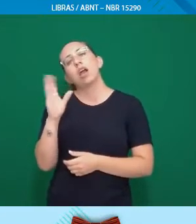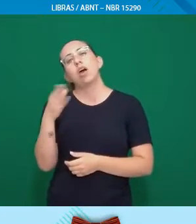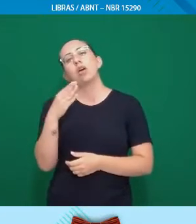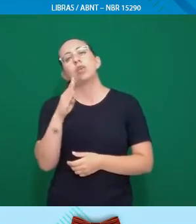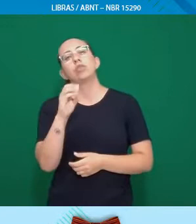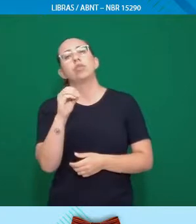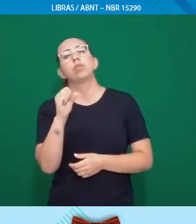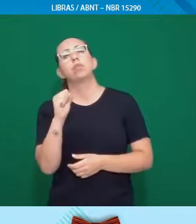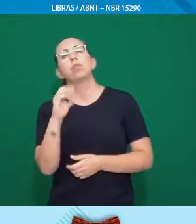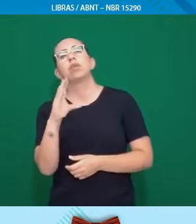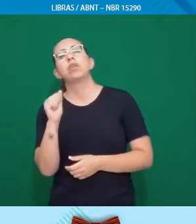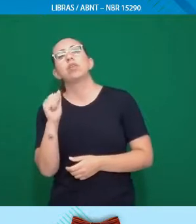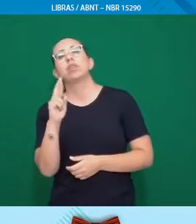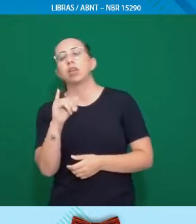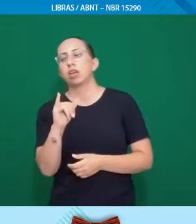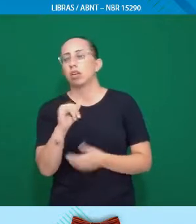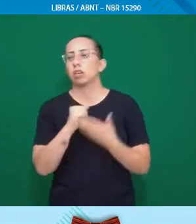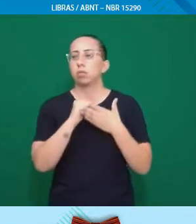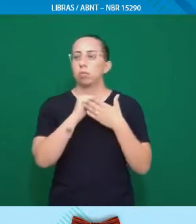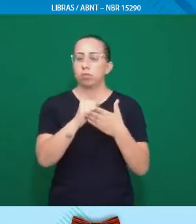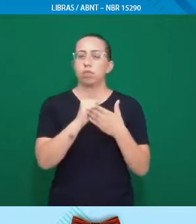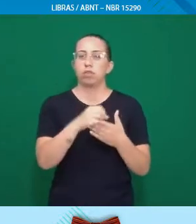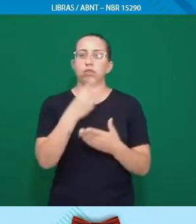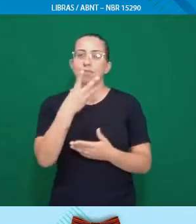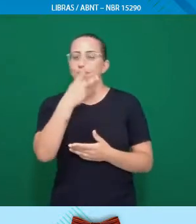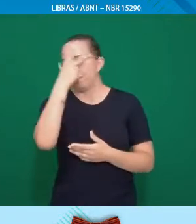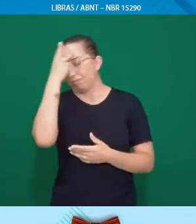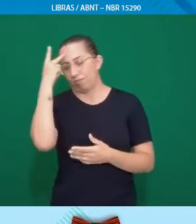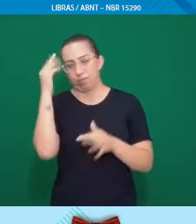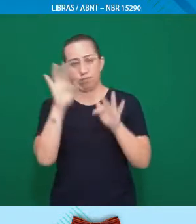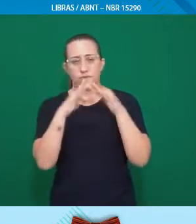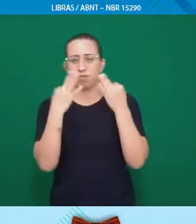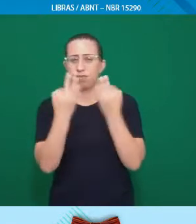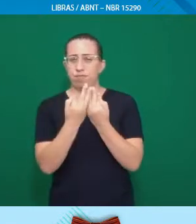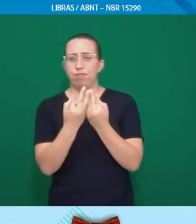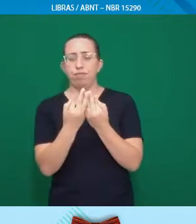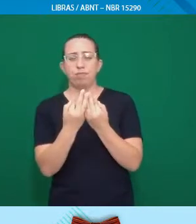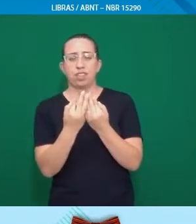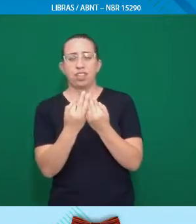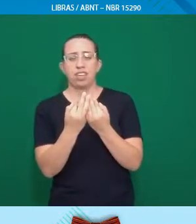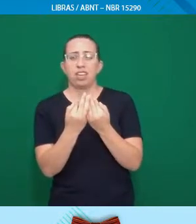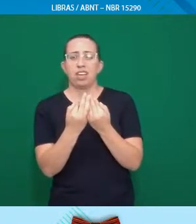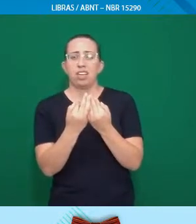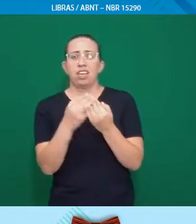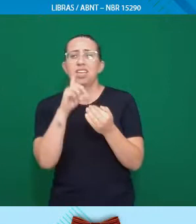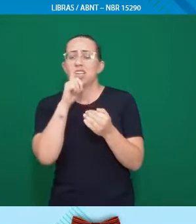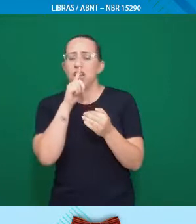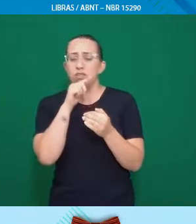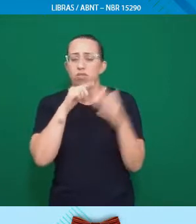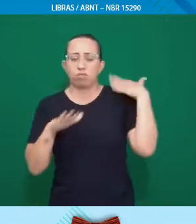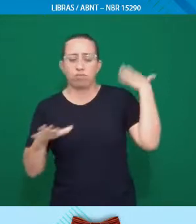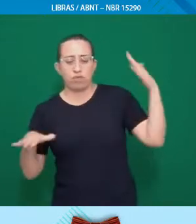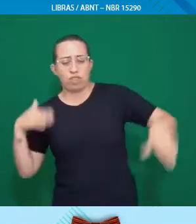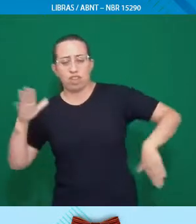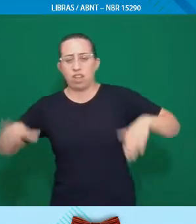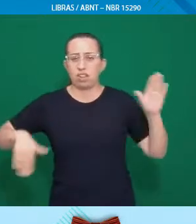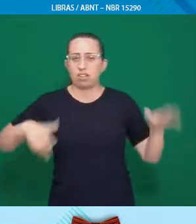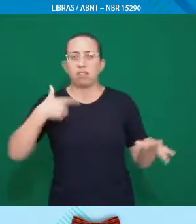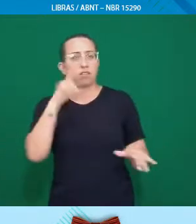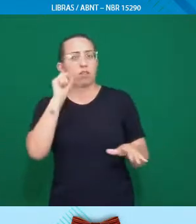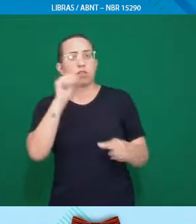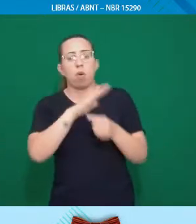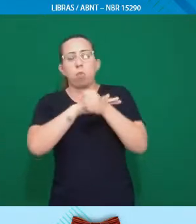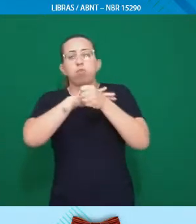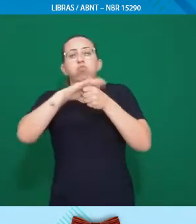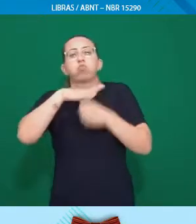atitude de salvar de um afogamento três pessoas da mesma família o dia vinte e quatro de outubro de dois mil e 21 coloca em discussão